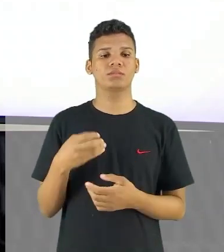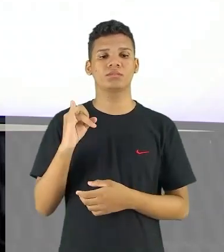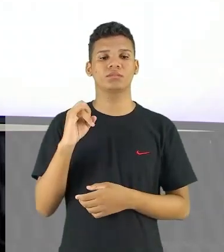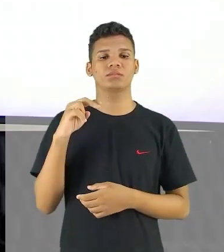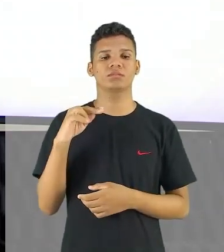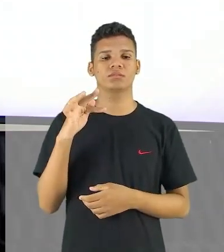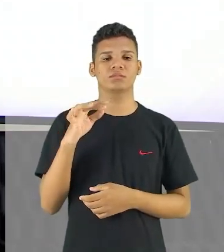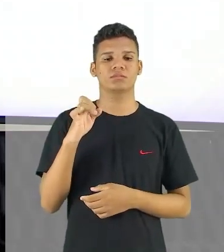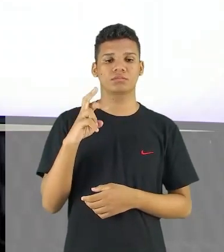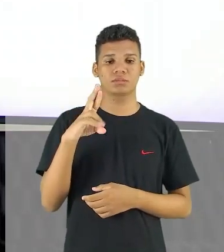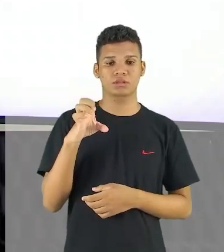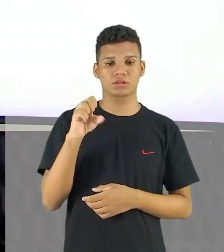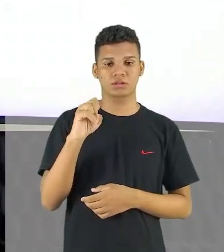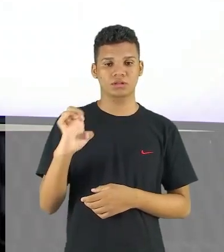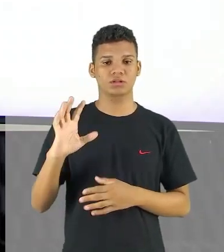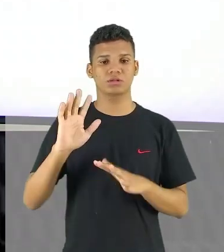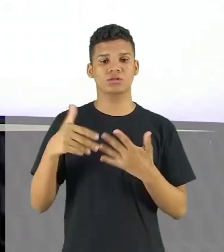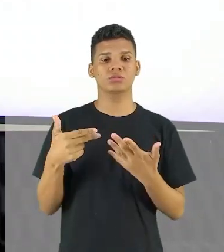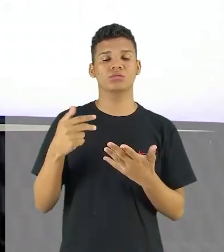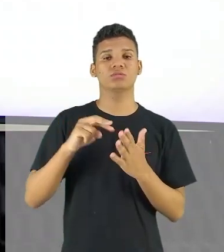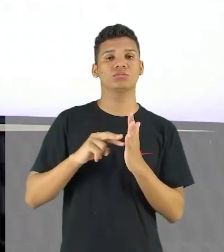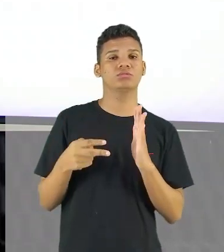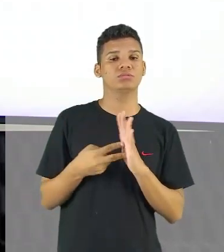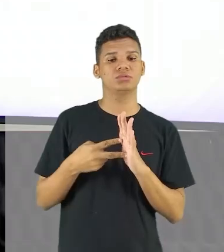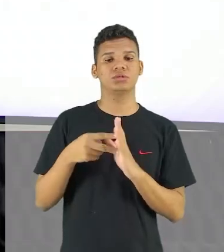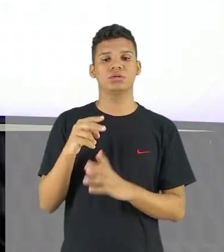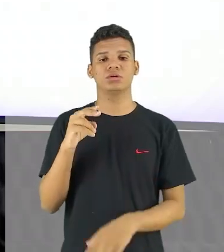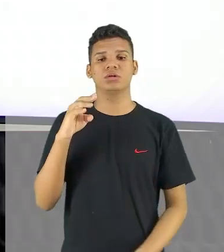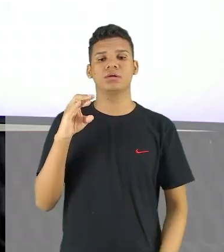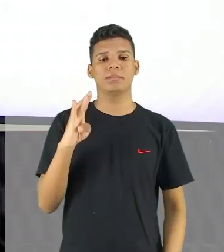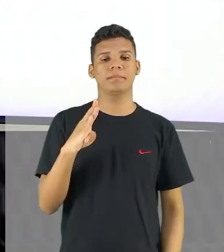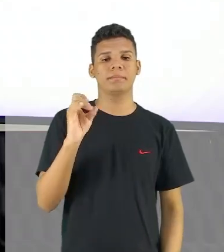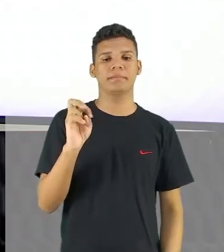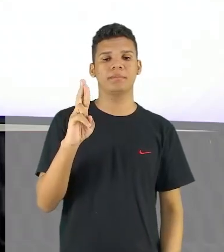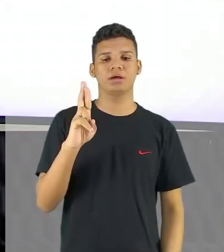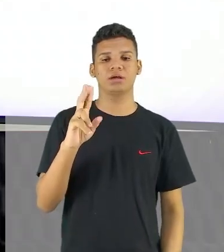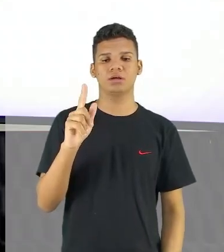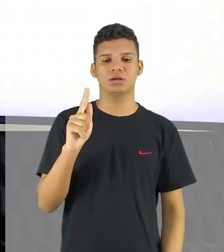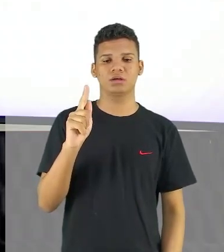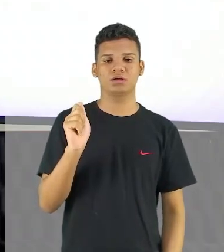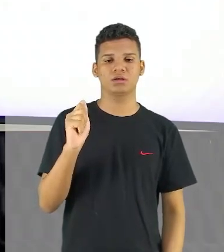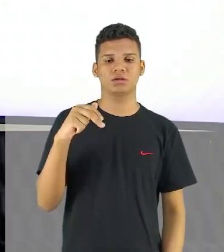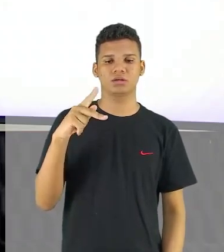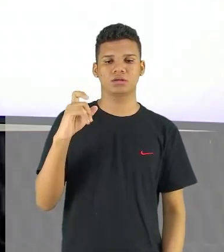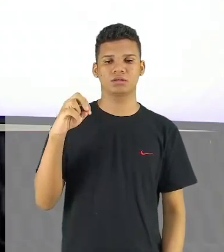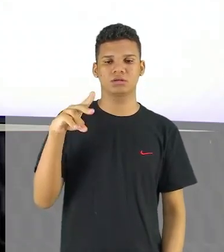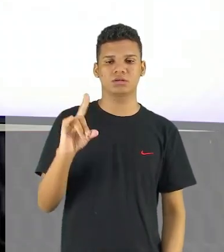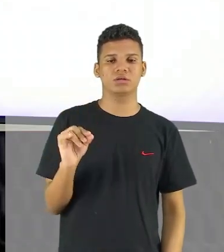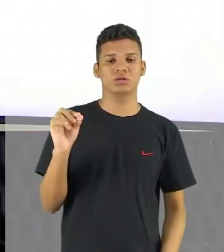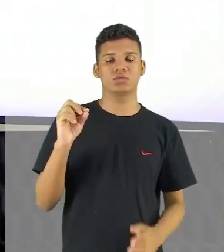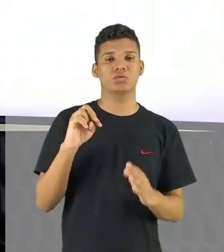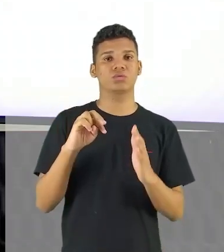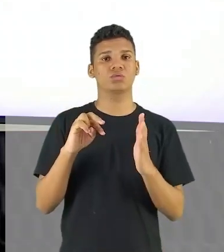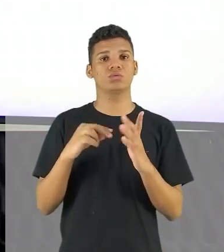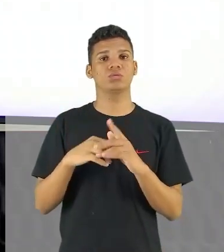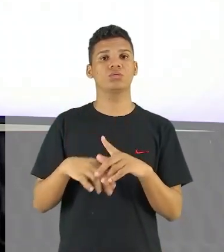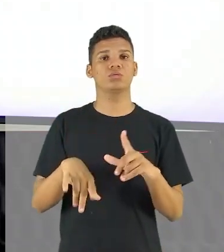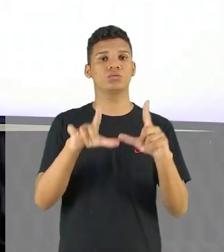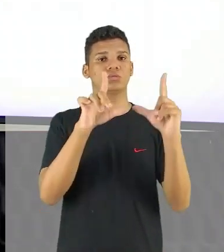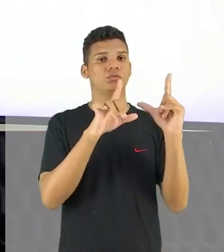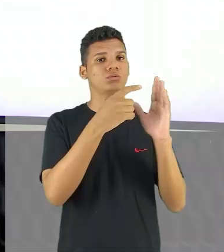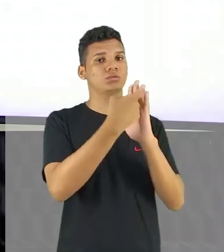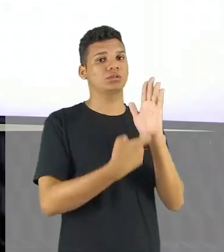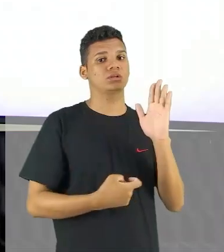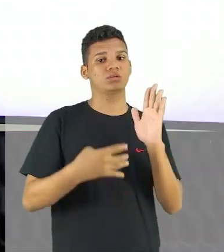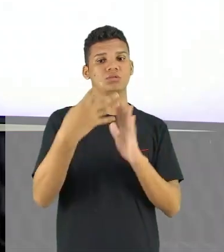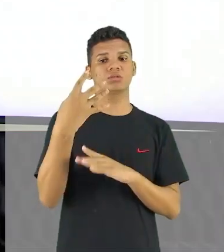Infere-se da expressão barganhando no texto 4, né, no texto que você leu, ao final do parágrafo,